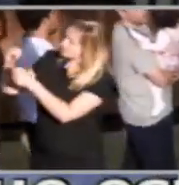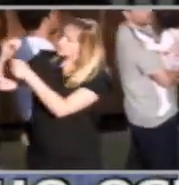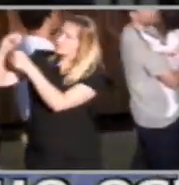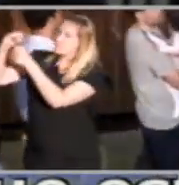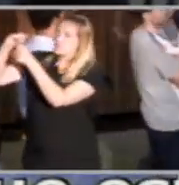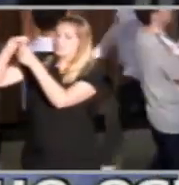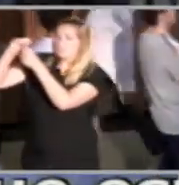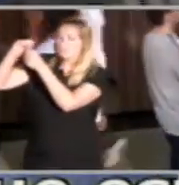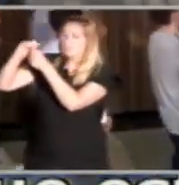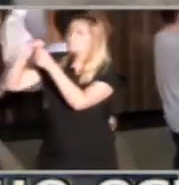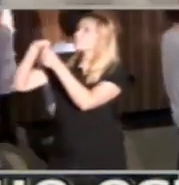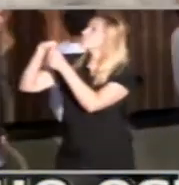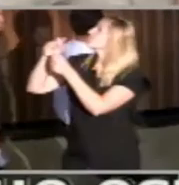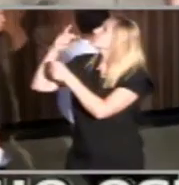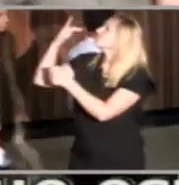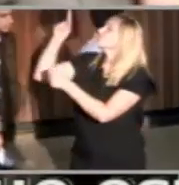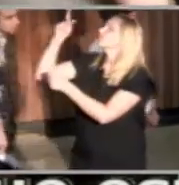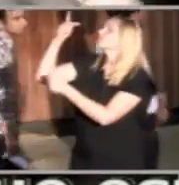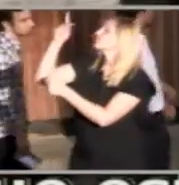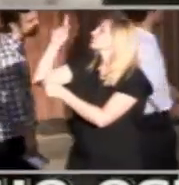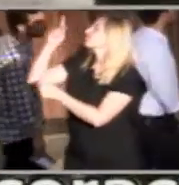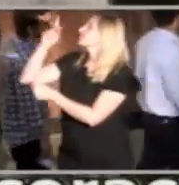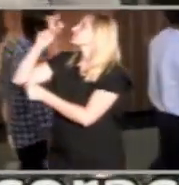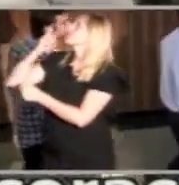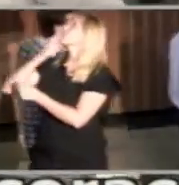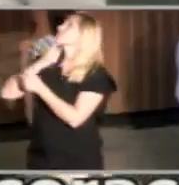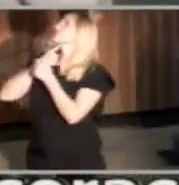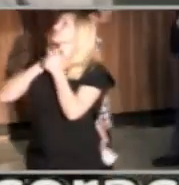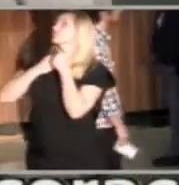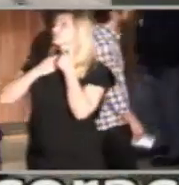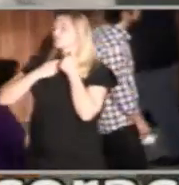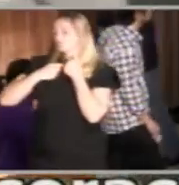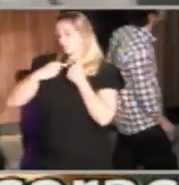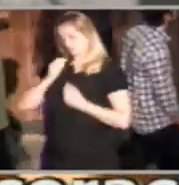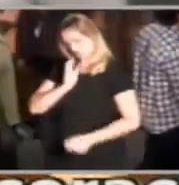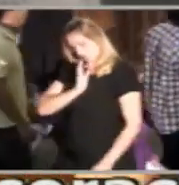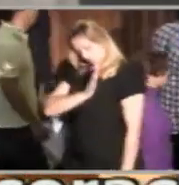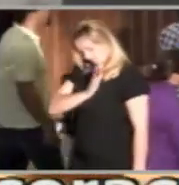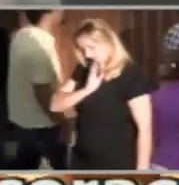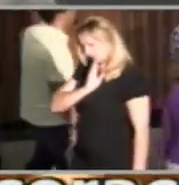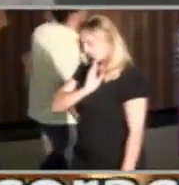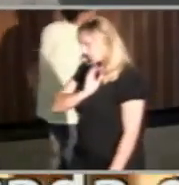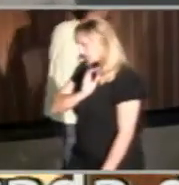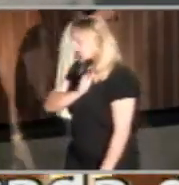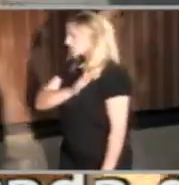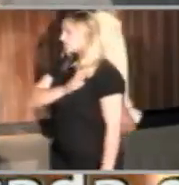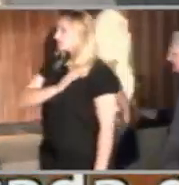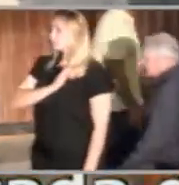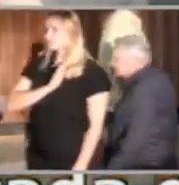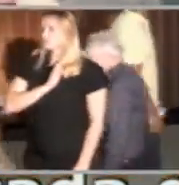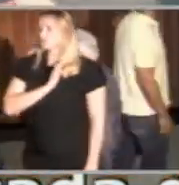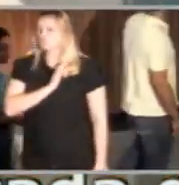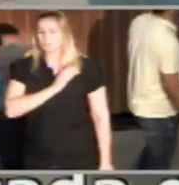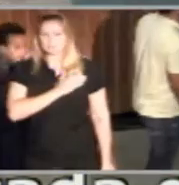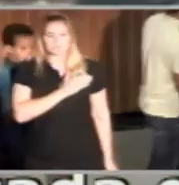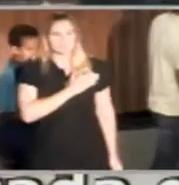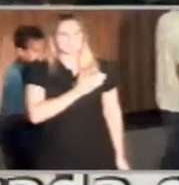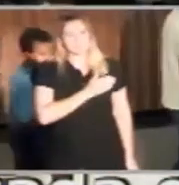querer, faz o que está em teu coração. Vem fazer em